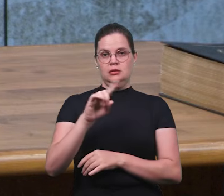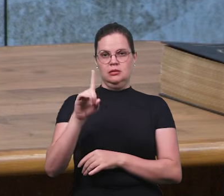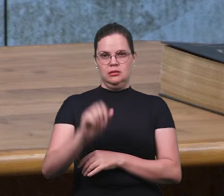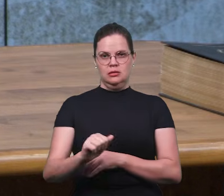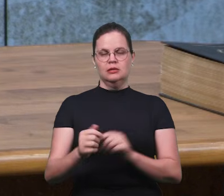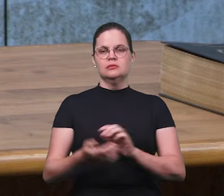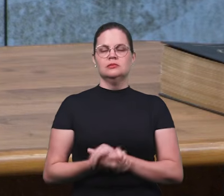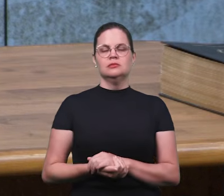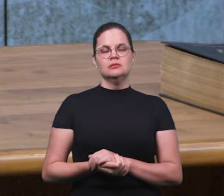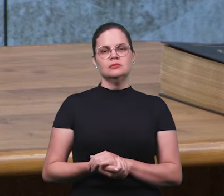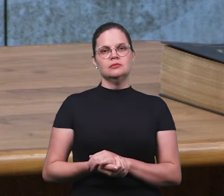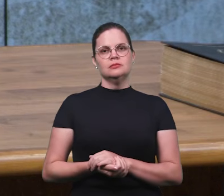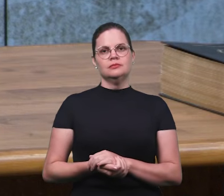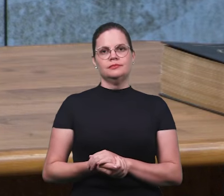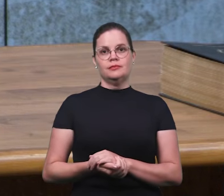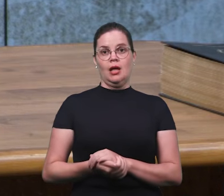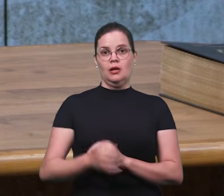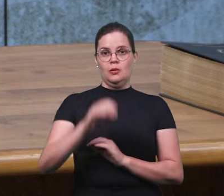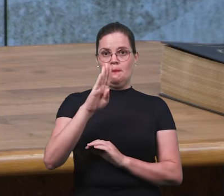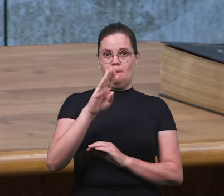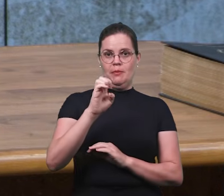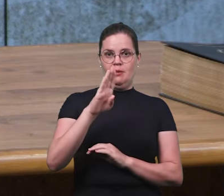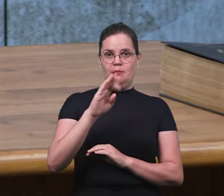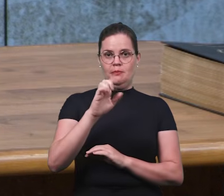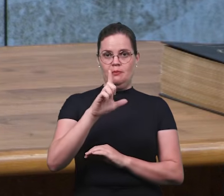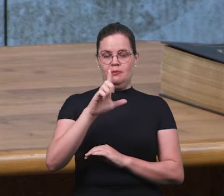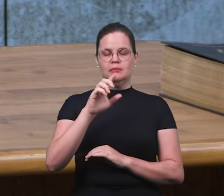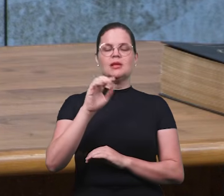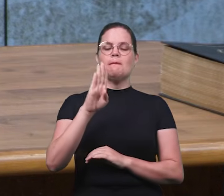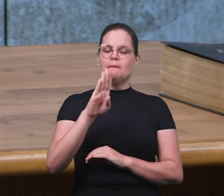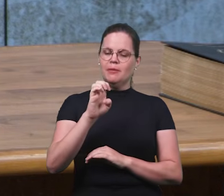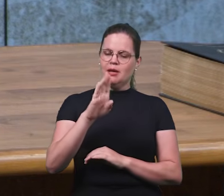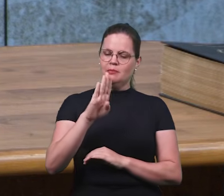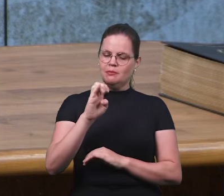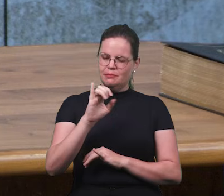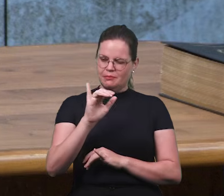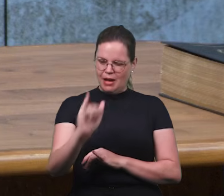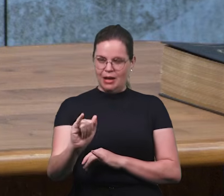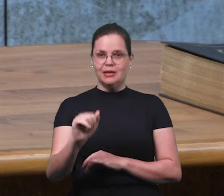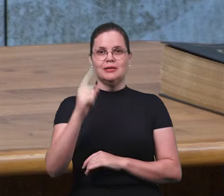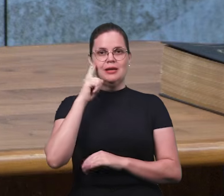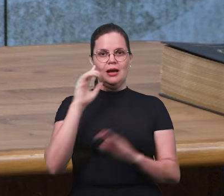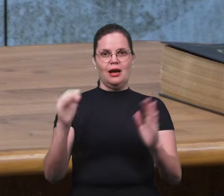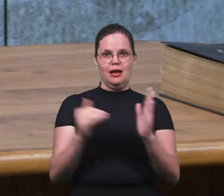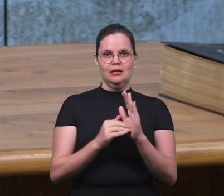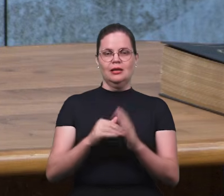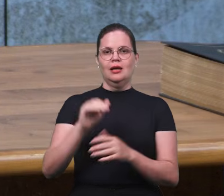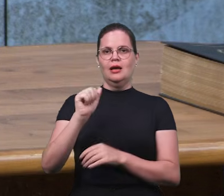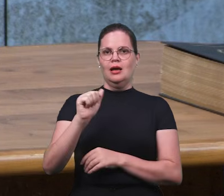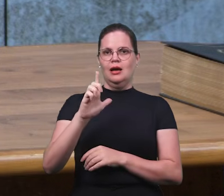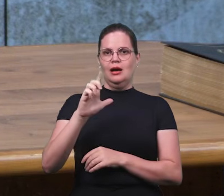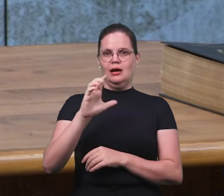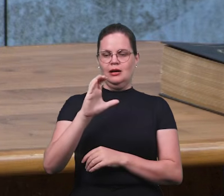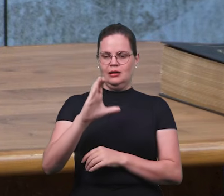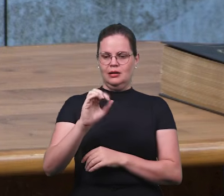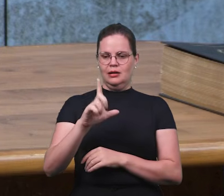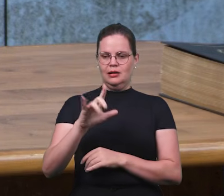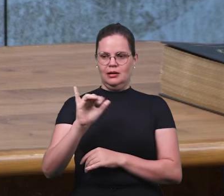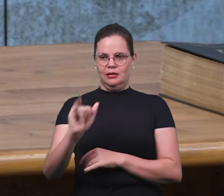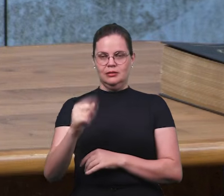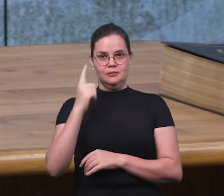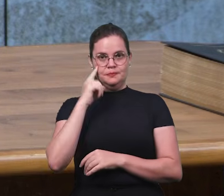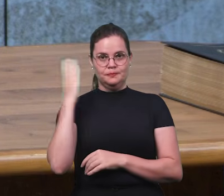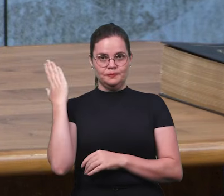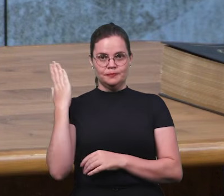de Bebai, Joanã, Ananias, Zabai e Atlai, e dos filhos de